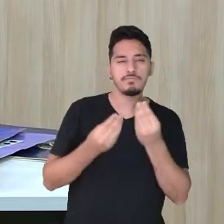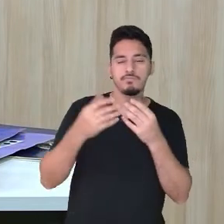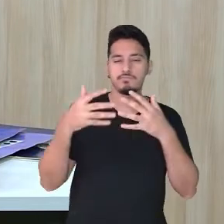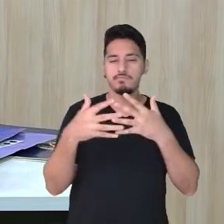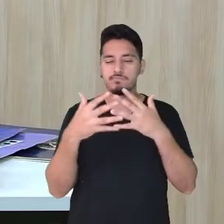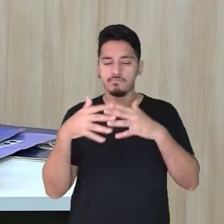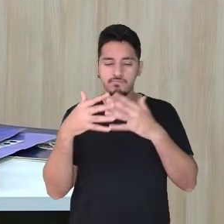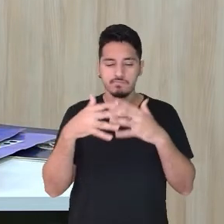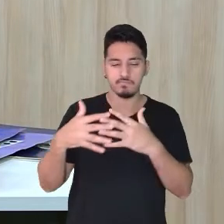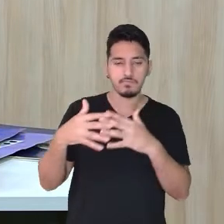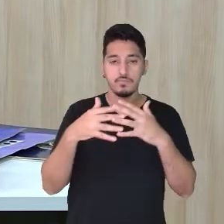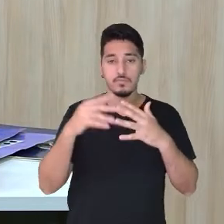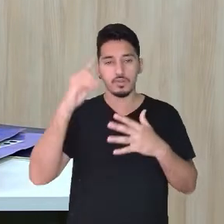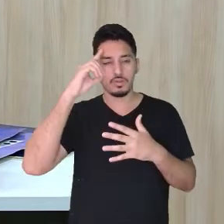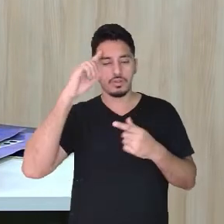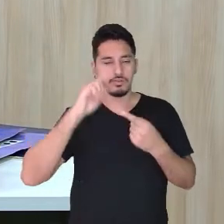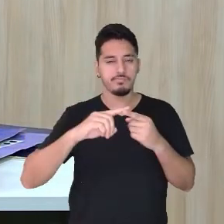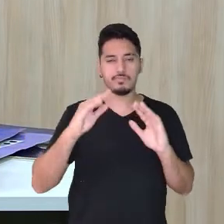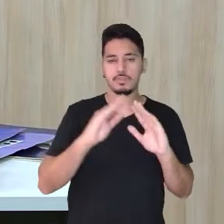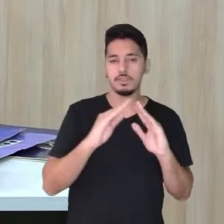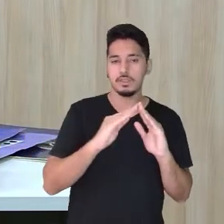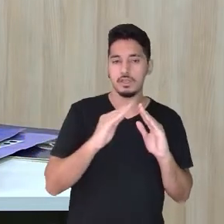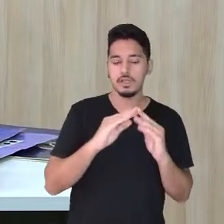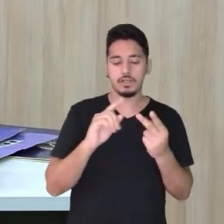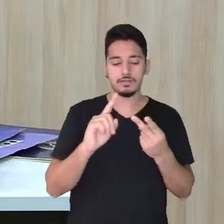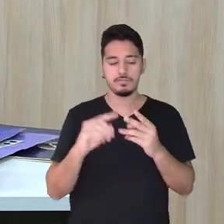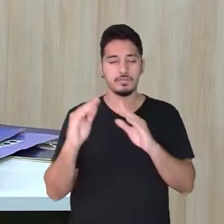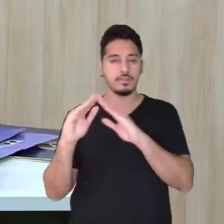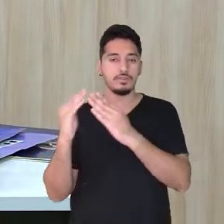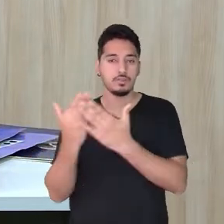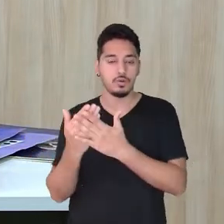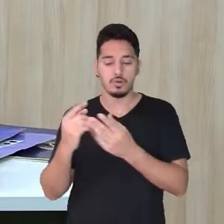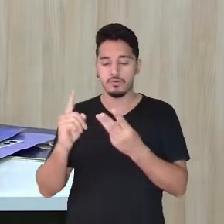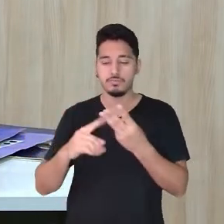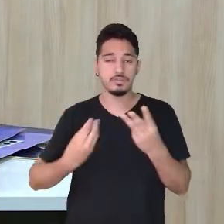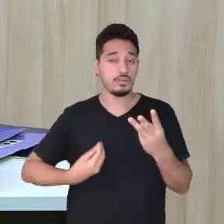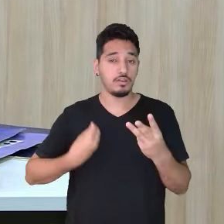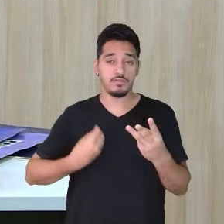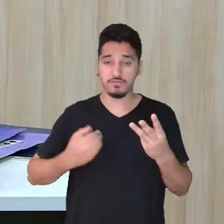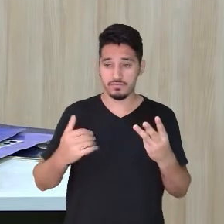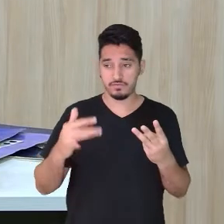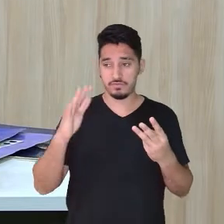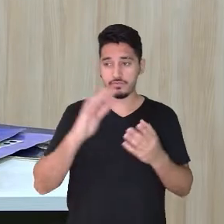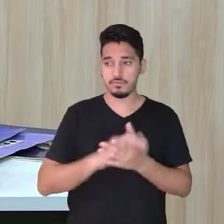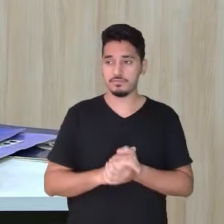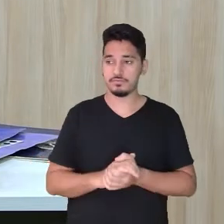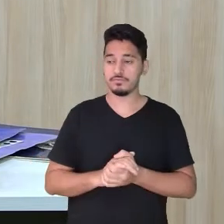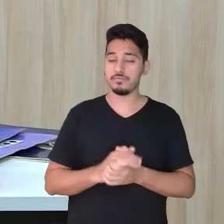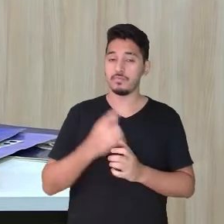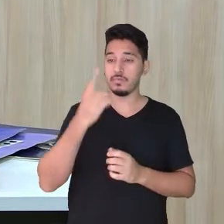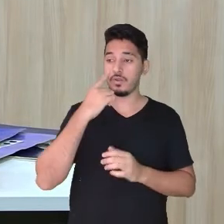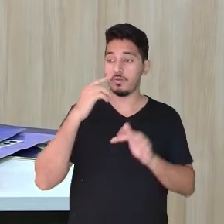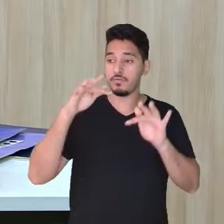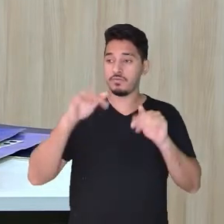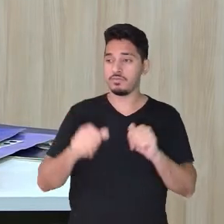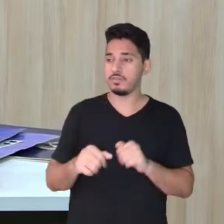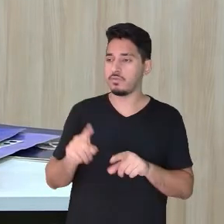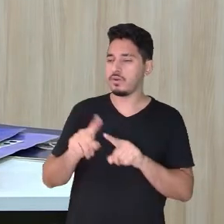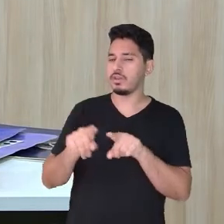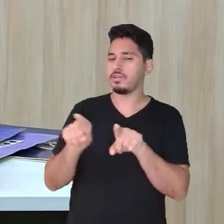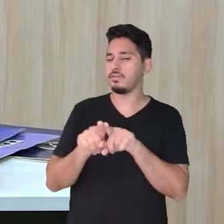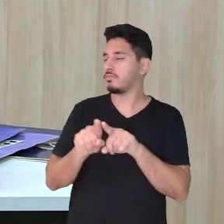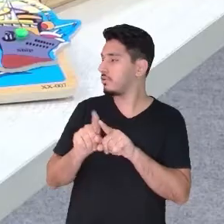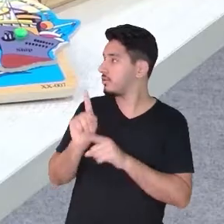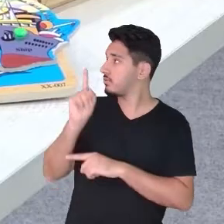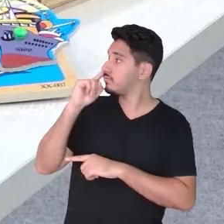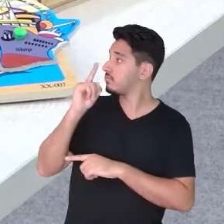no cotidiano, seja dentro de casa, na escola, na vida dele. E por fim, esse daqui também, que seria um